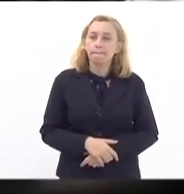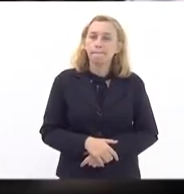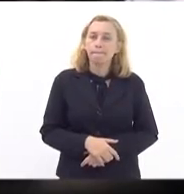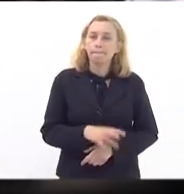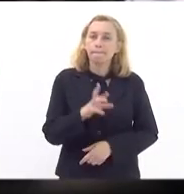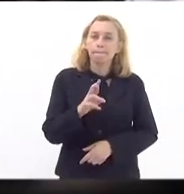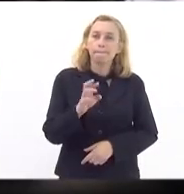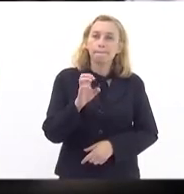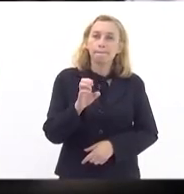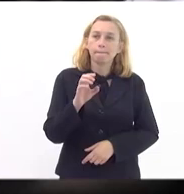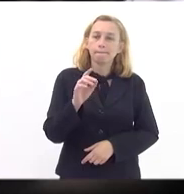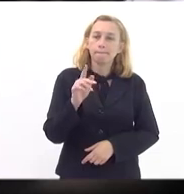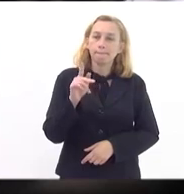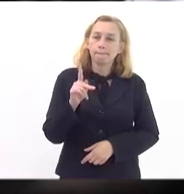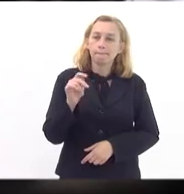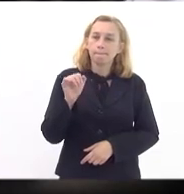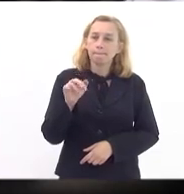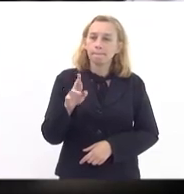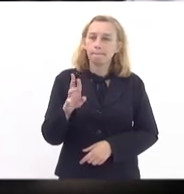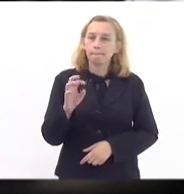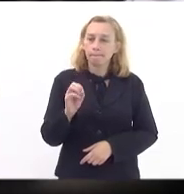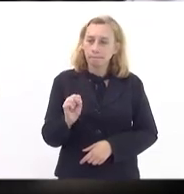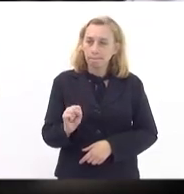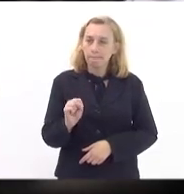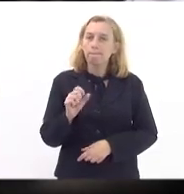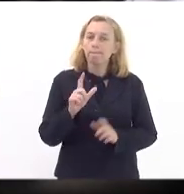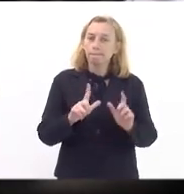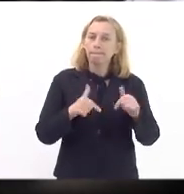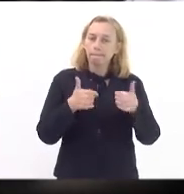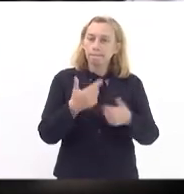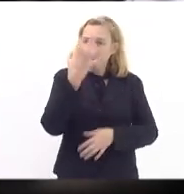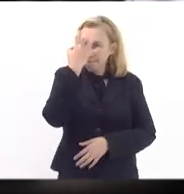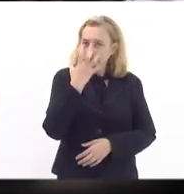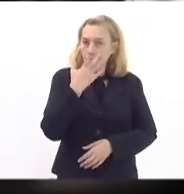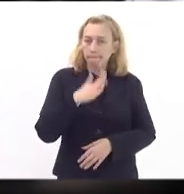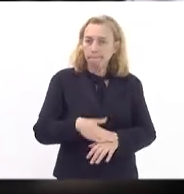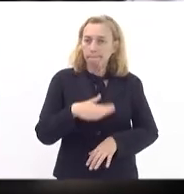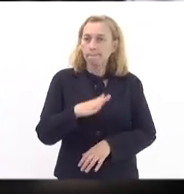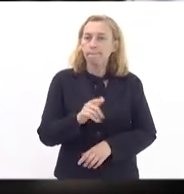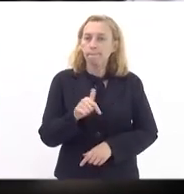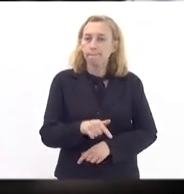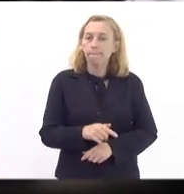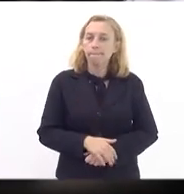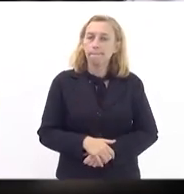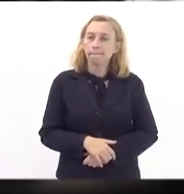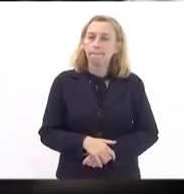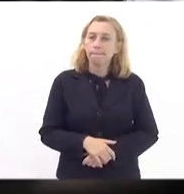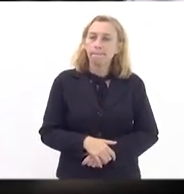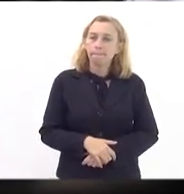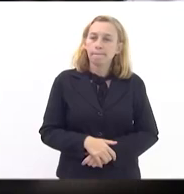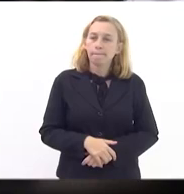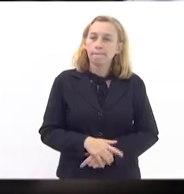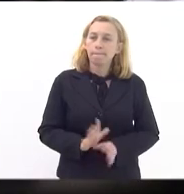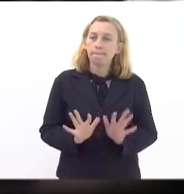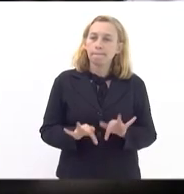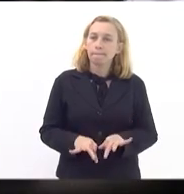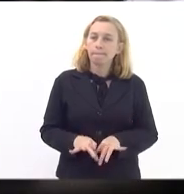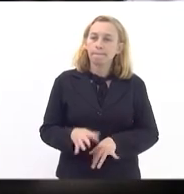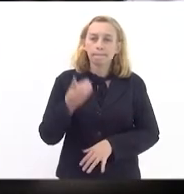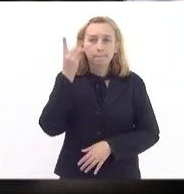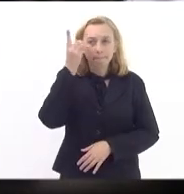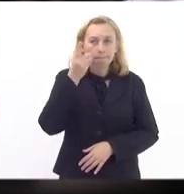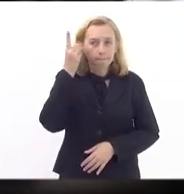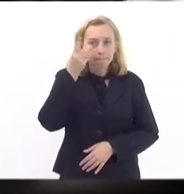receptadores tem que ser tratada com de forma mais séria aqui né E para terminar